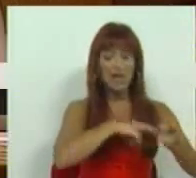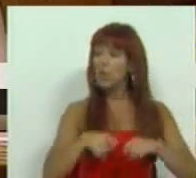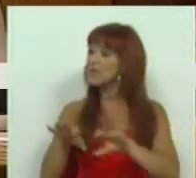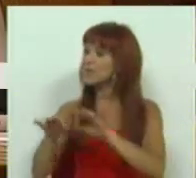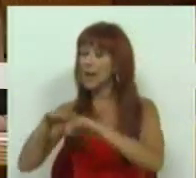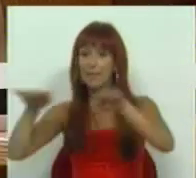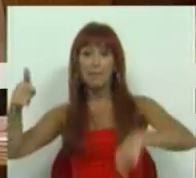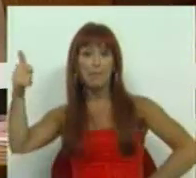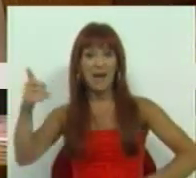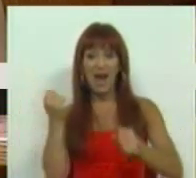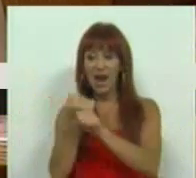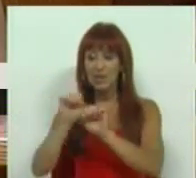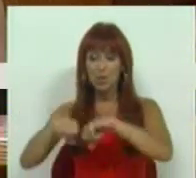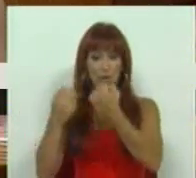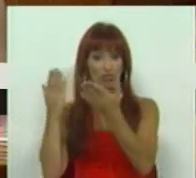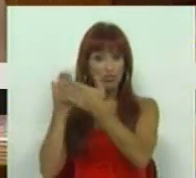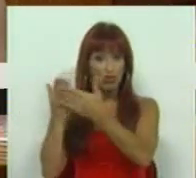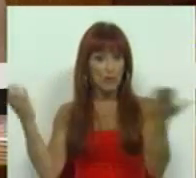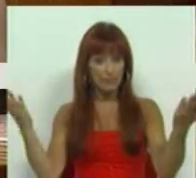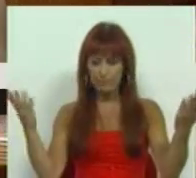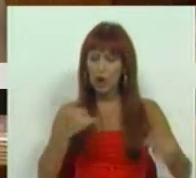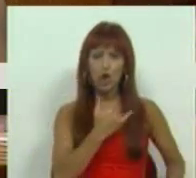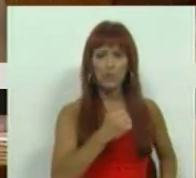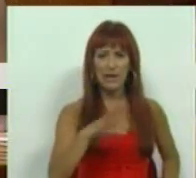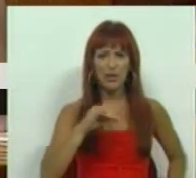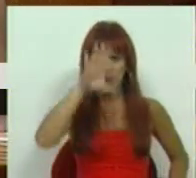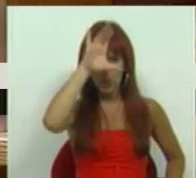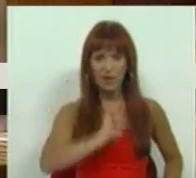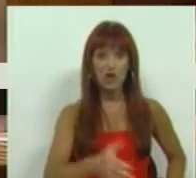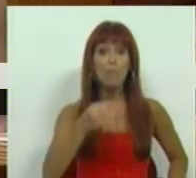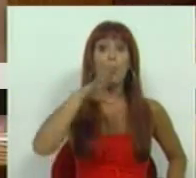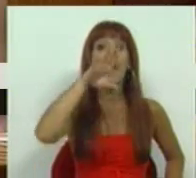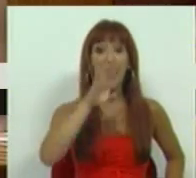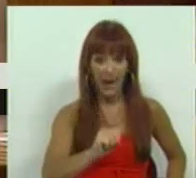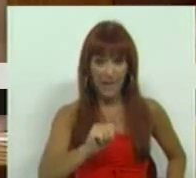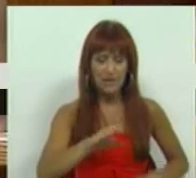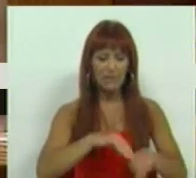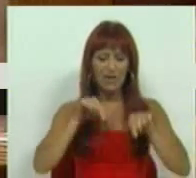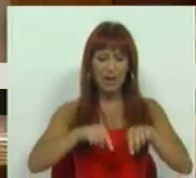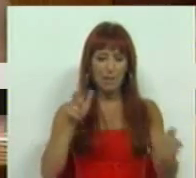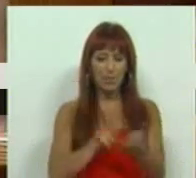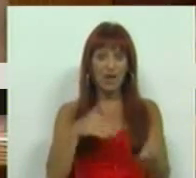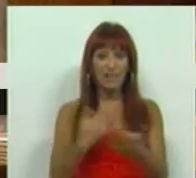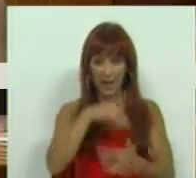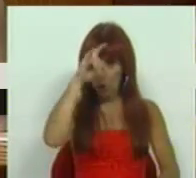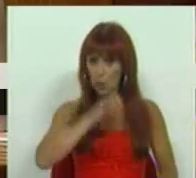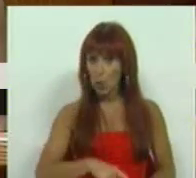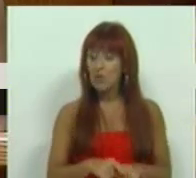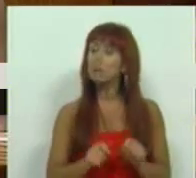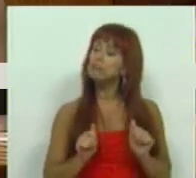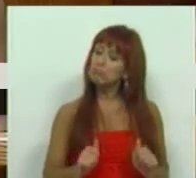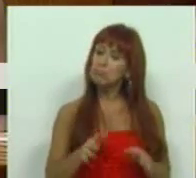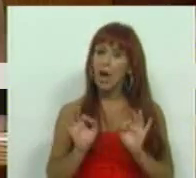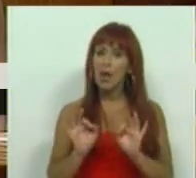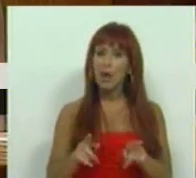correspondiam ao escalão B da ação social escolar. Ora, em 2010, o Governo do PS fez aqui aprovar, e recorde-se com o